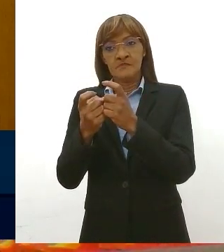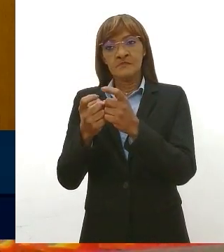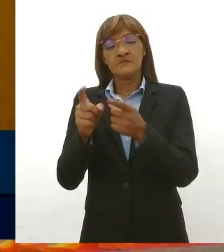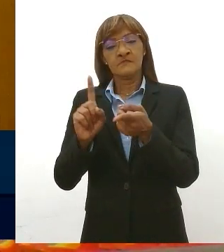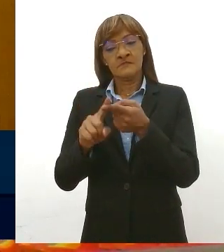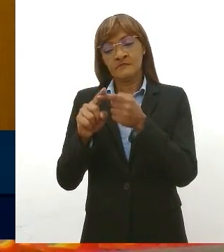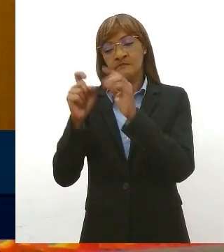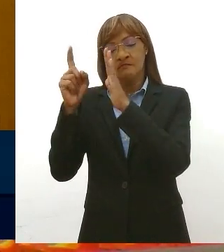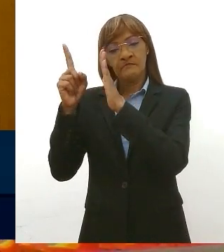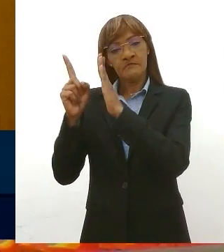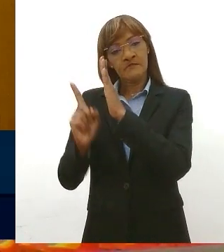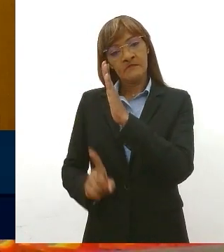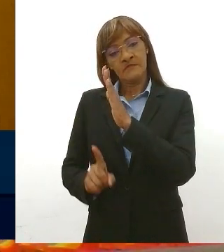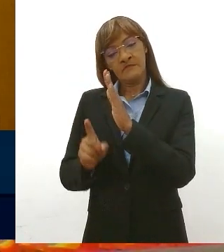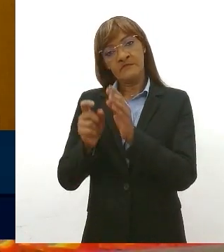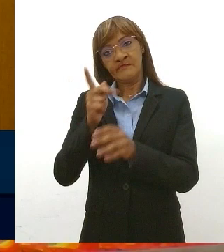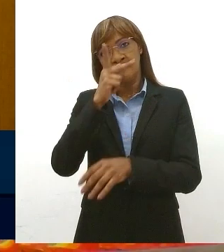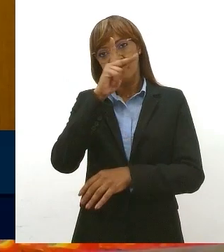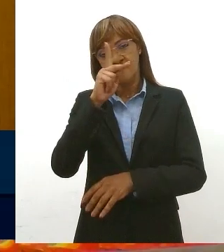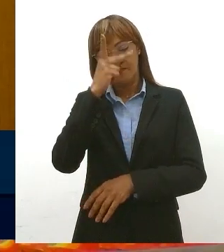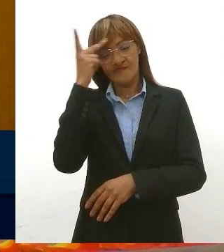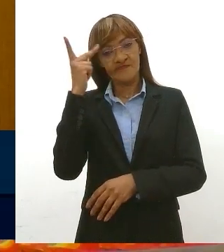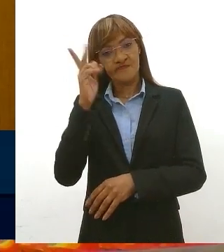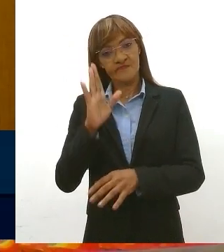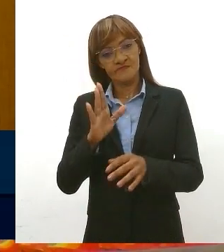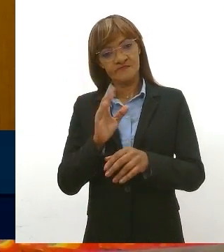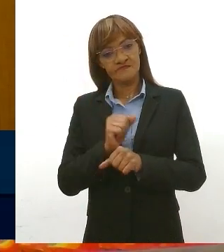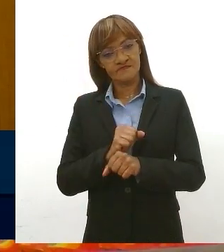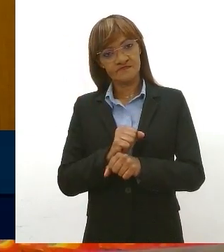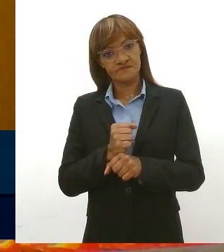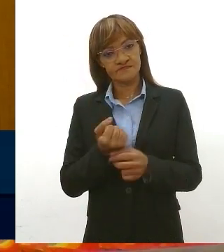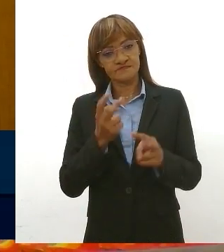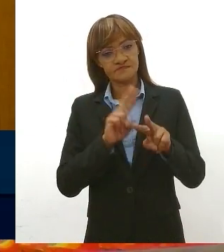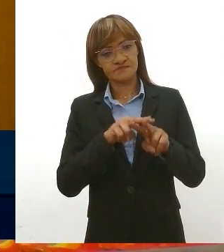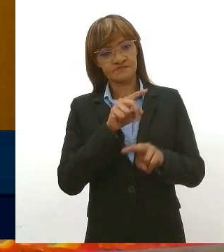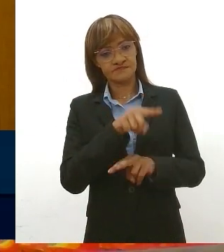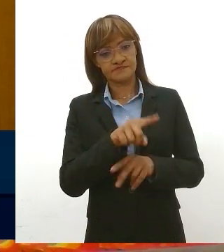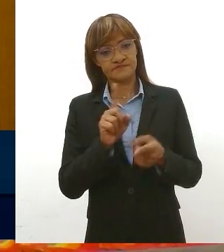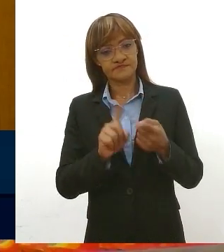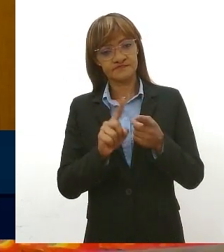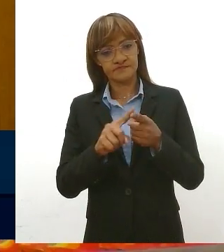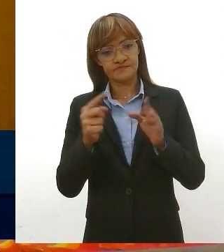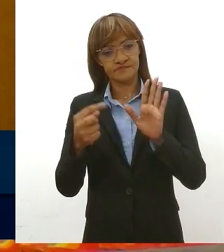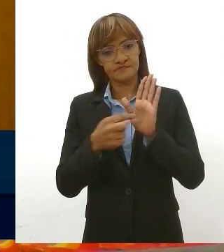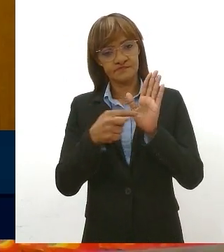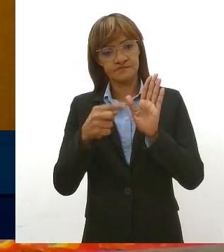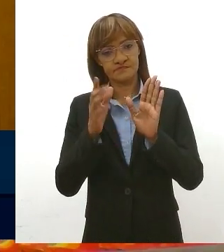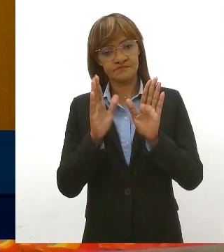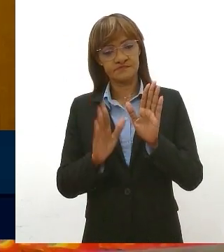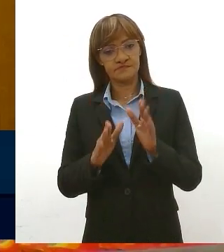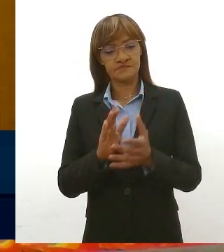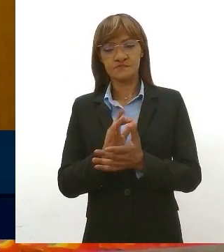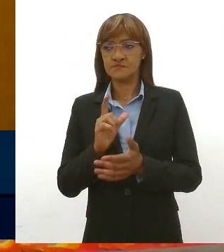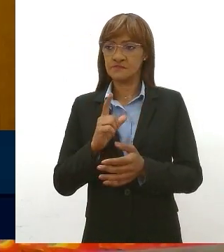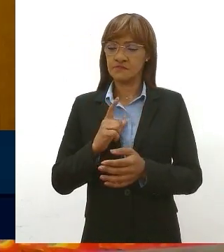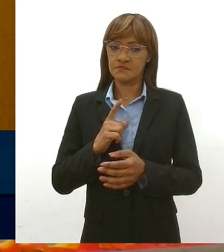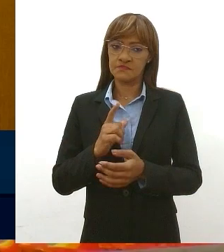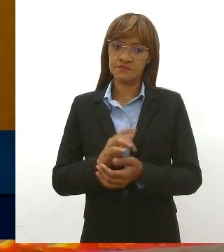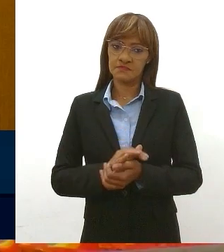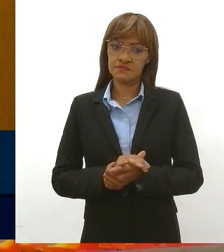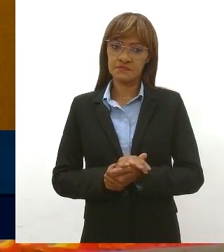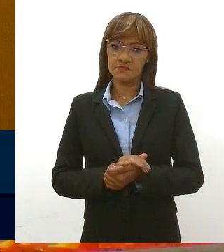de liberdade e denúncias vindas dos movimentos e instrumentos